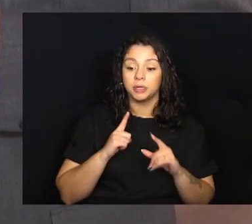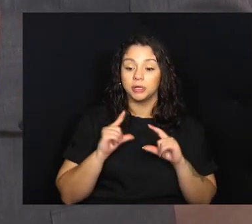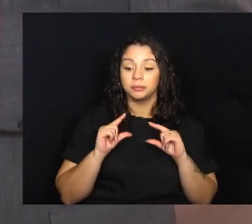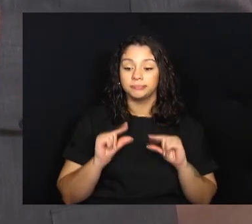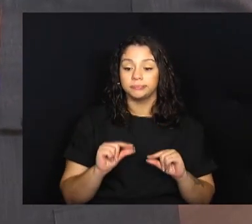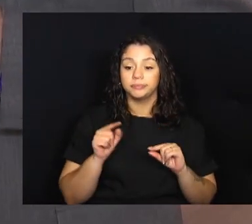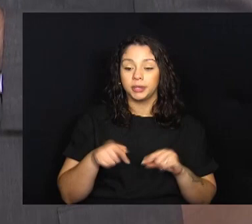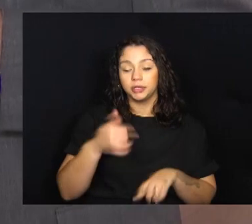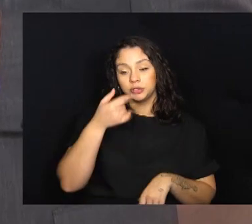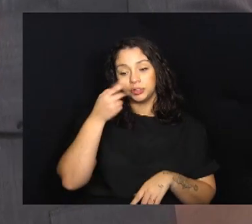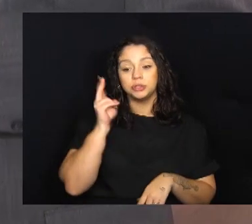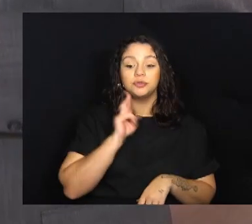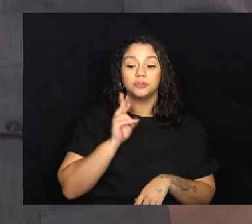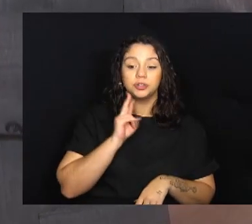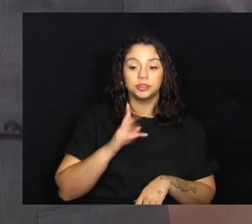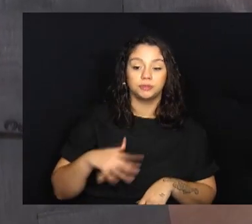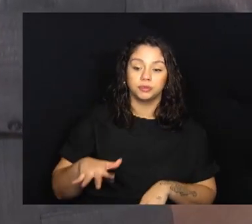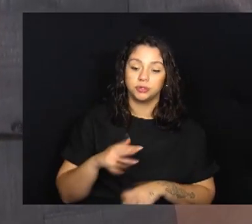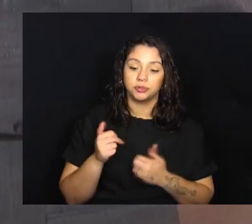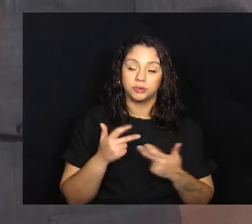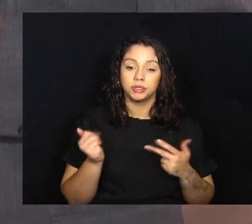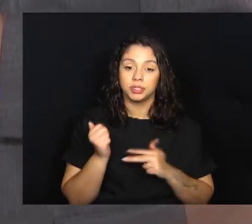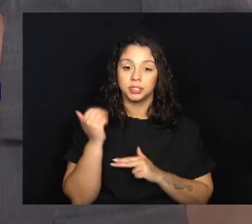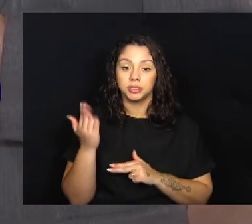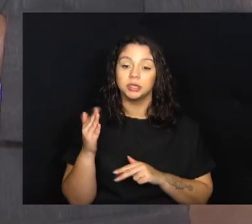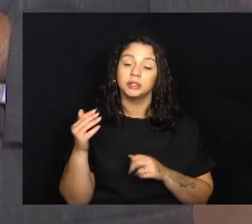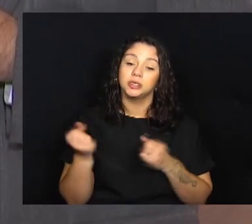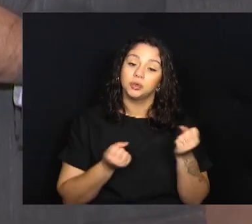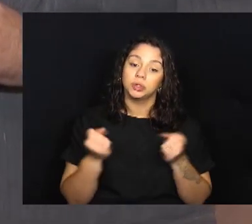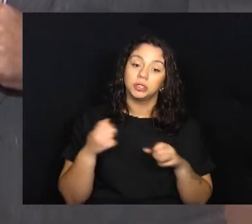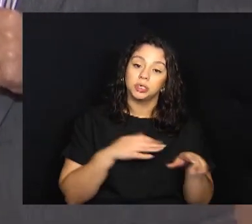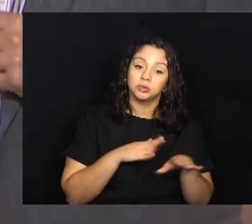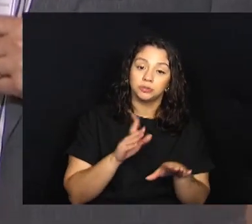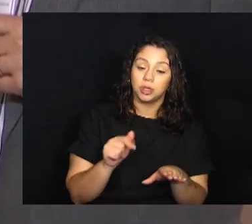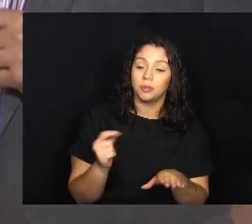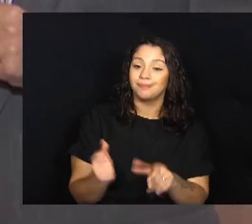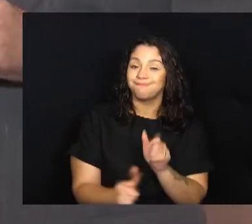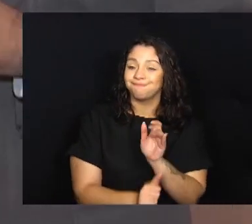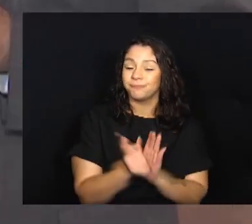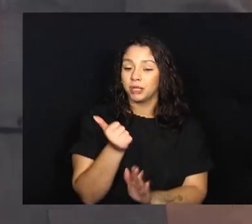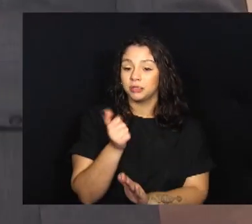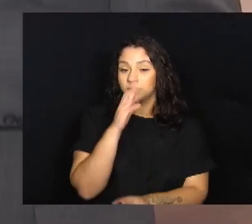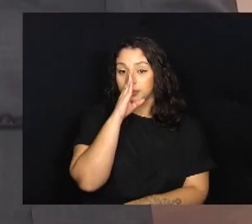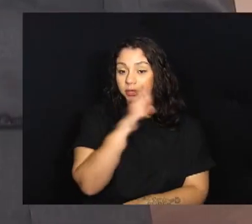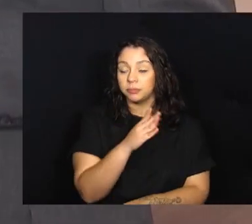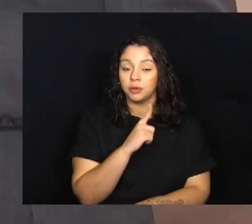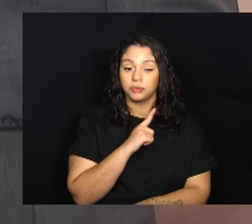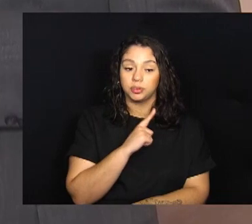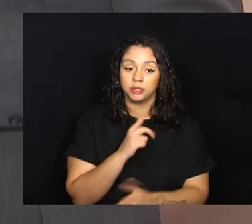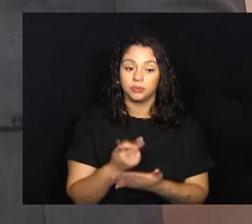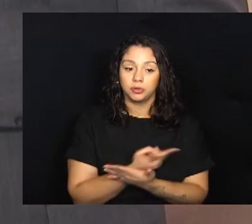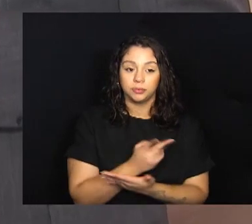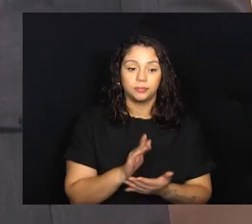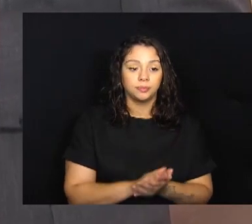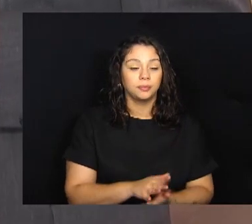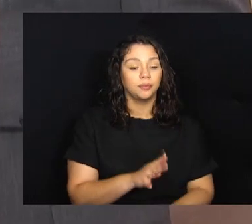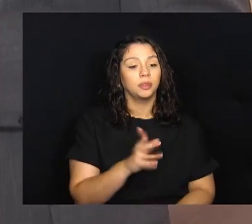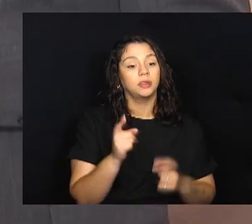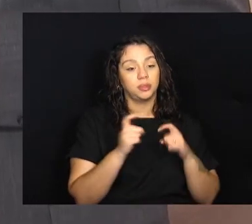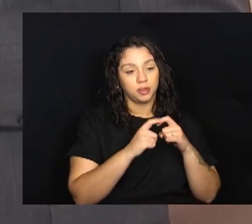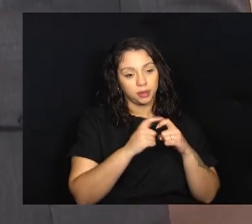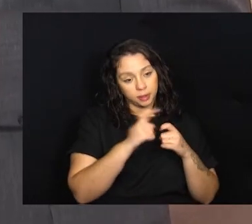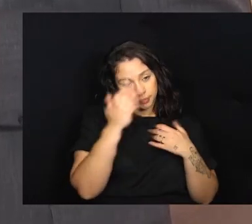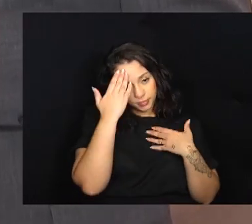de vítimas relacionadas a causas externas, que o trânsito é uma das principais causas. Doutor, muito obrigada